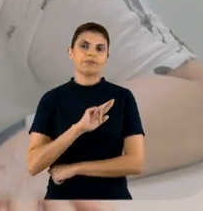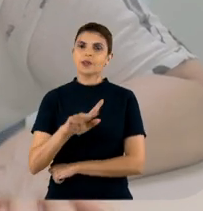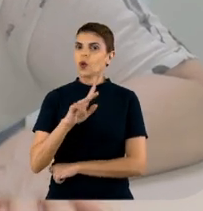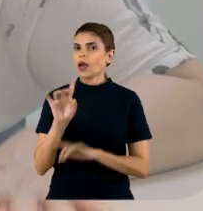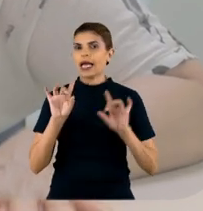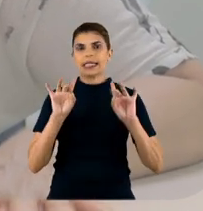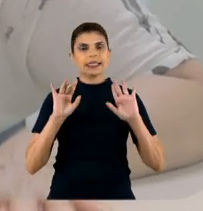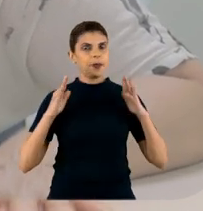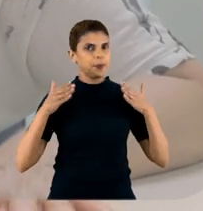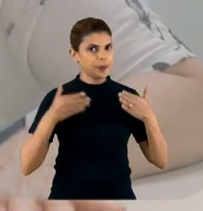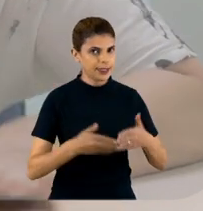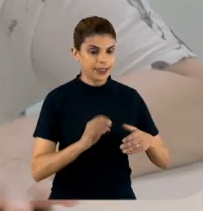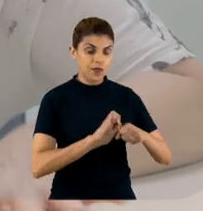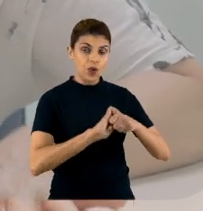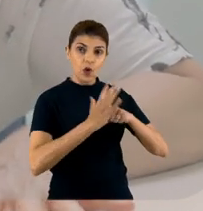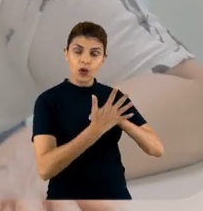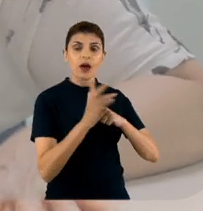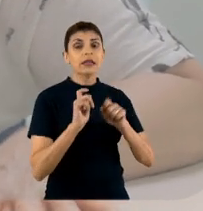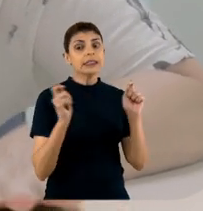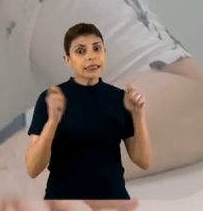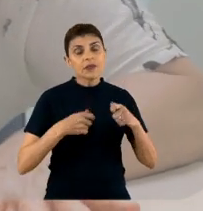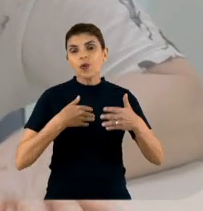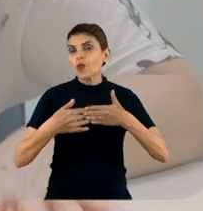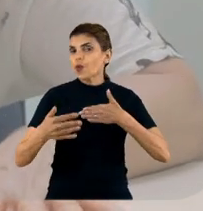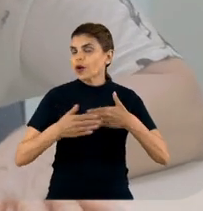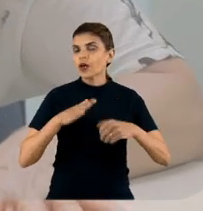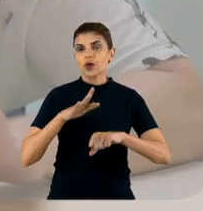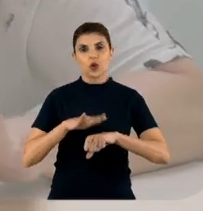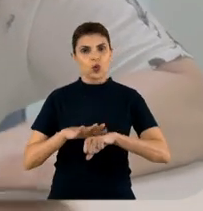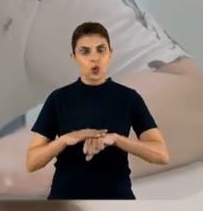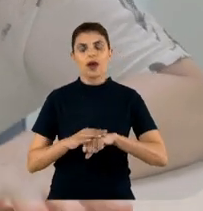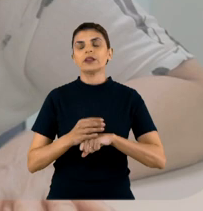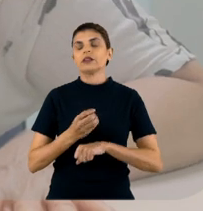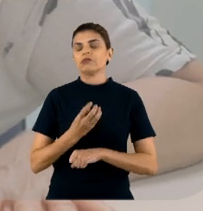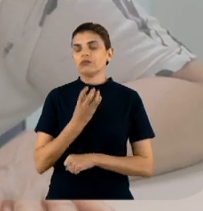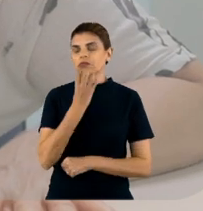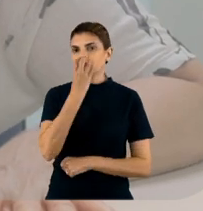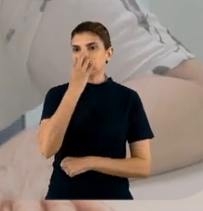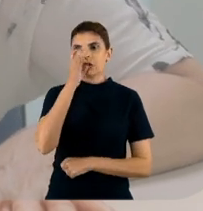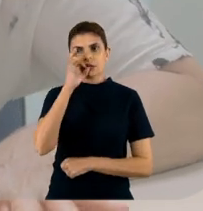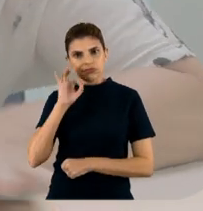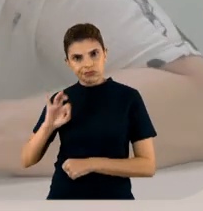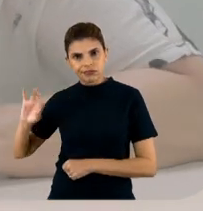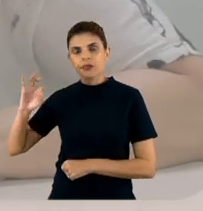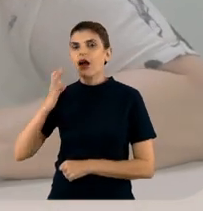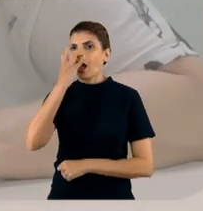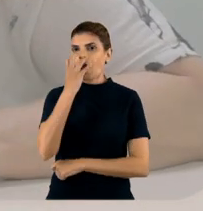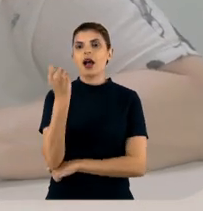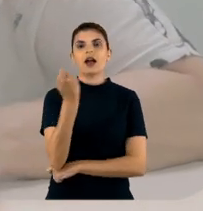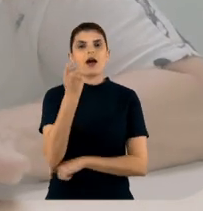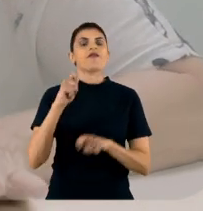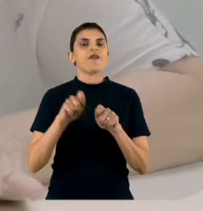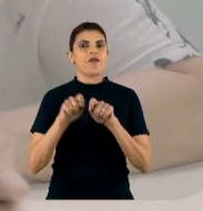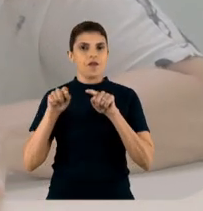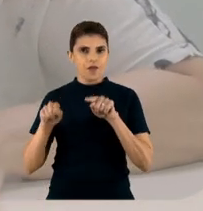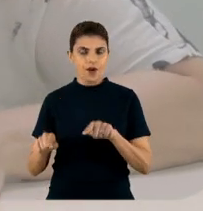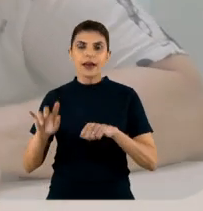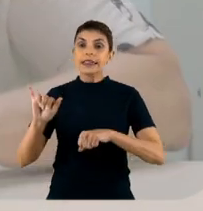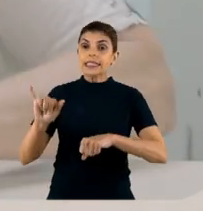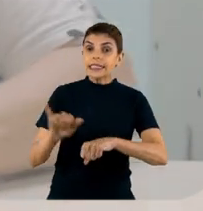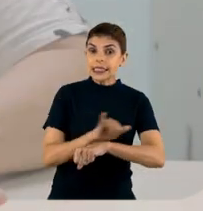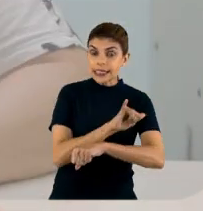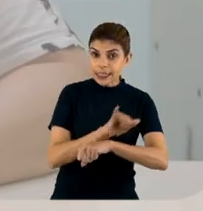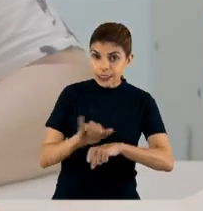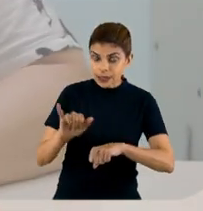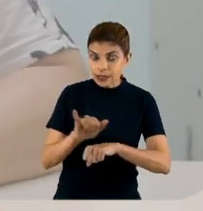não são específicas do covid Isso é para qualquer doente intubado grave a gente sempre vai fazer isso e uma das